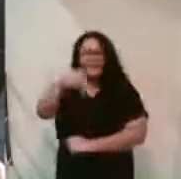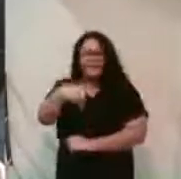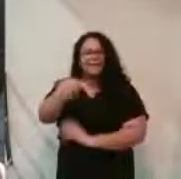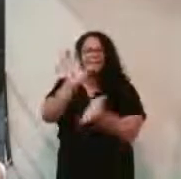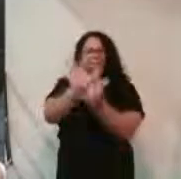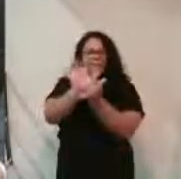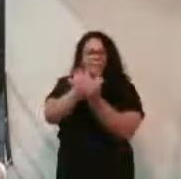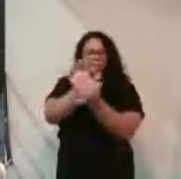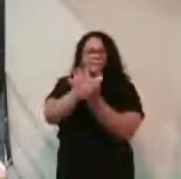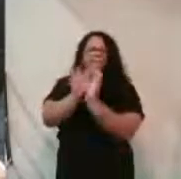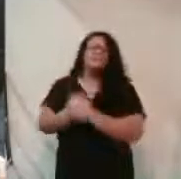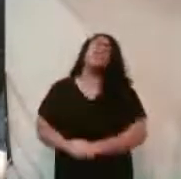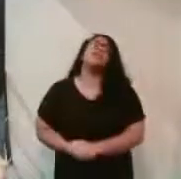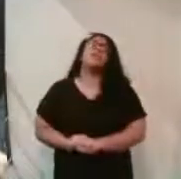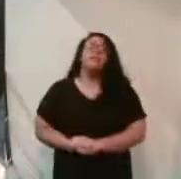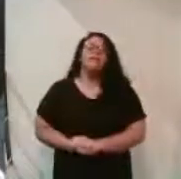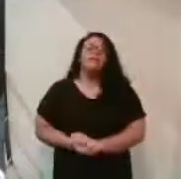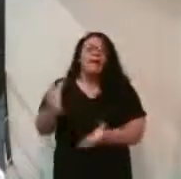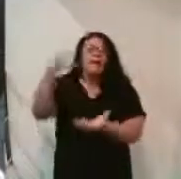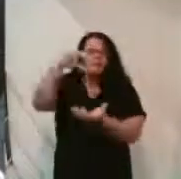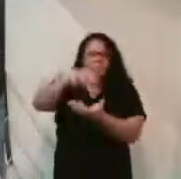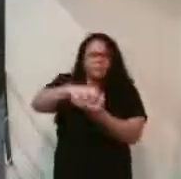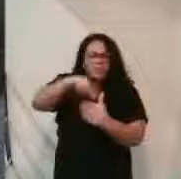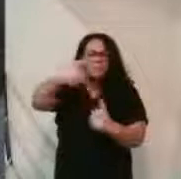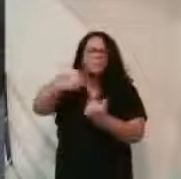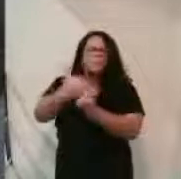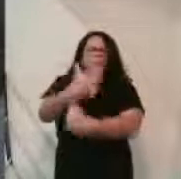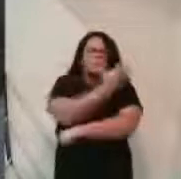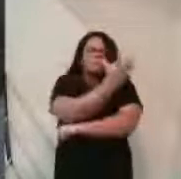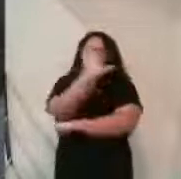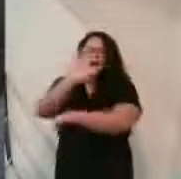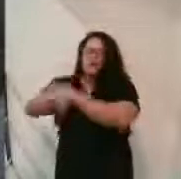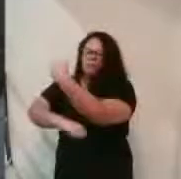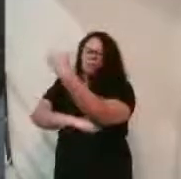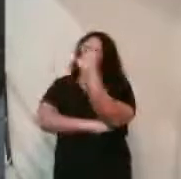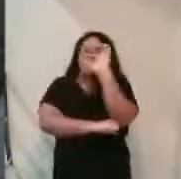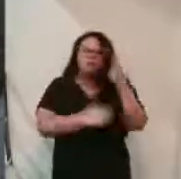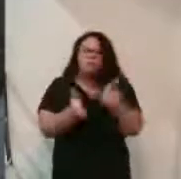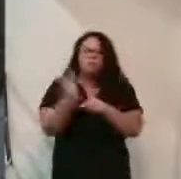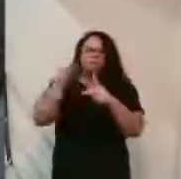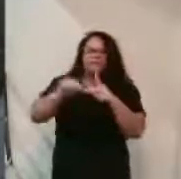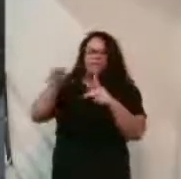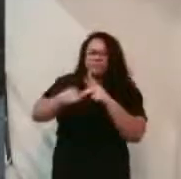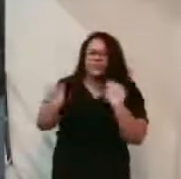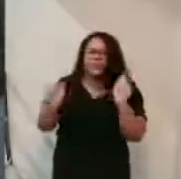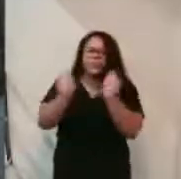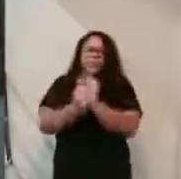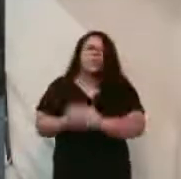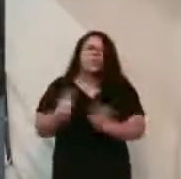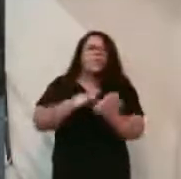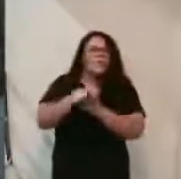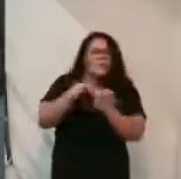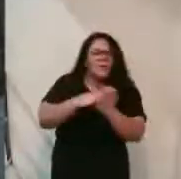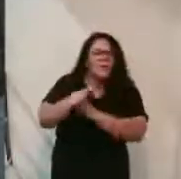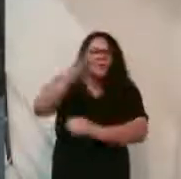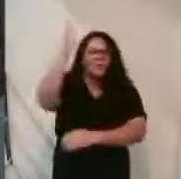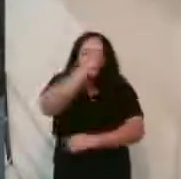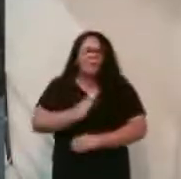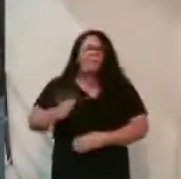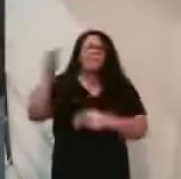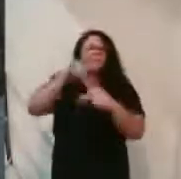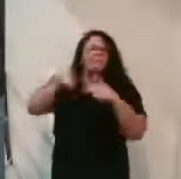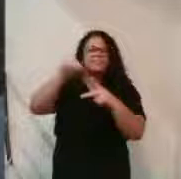do Meio Ambiente, a Procuradoria, CDA, junto com o Conselho Nacional, a CMA, a Comissão